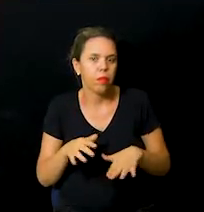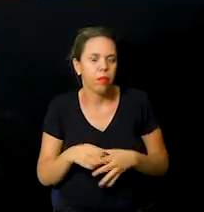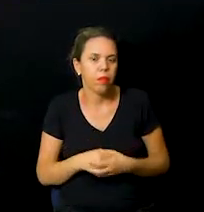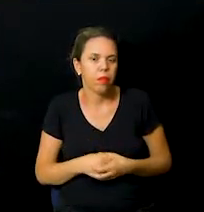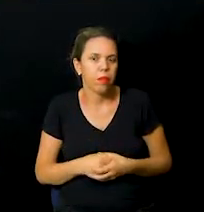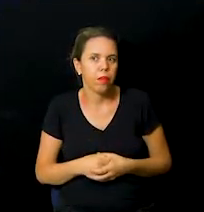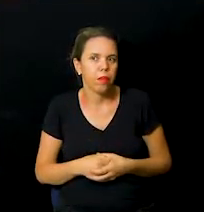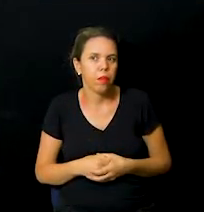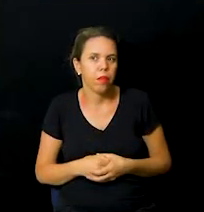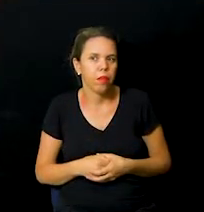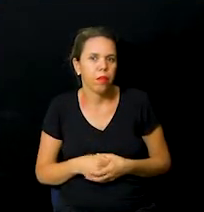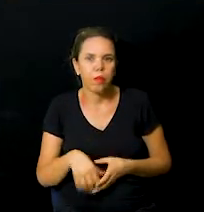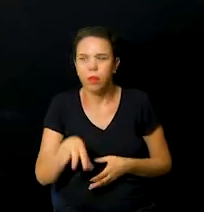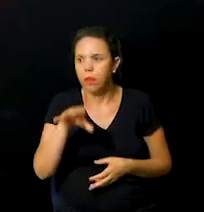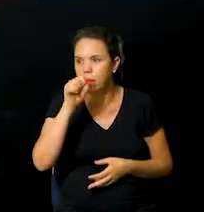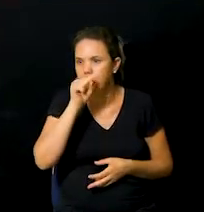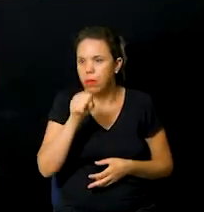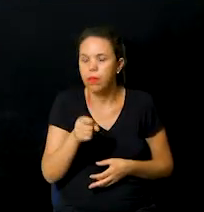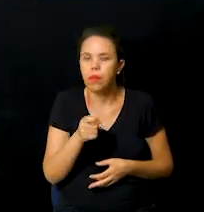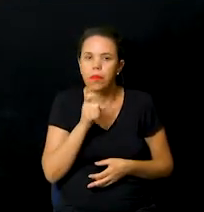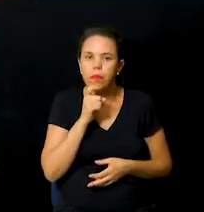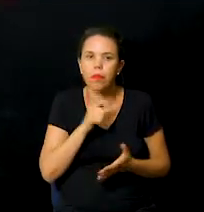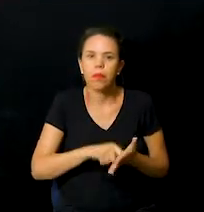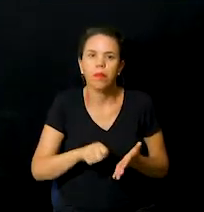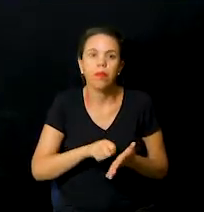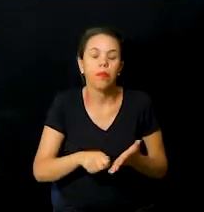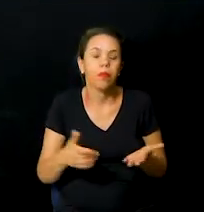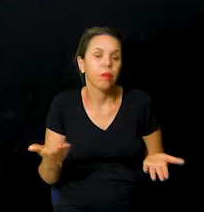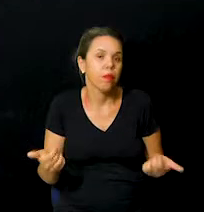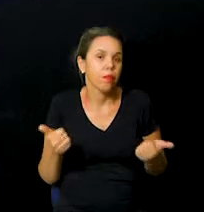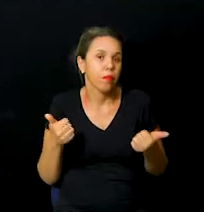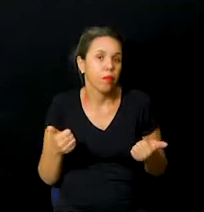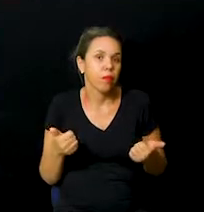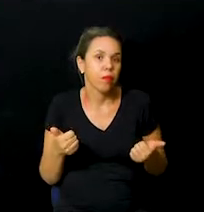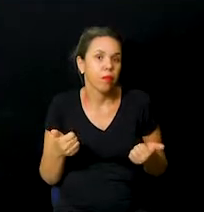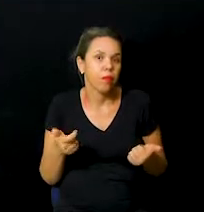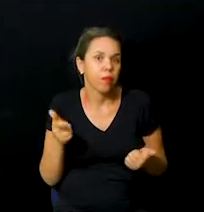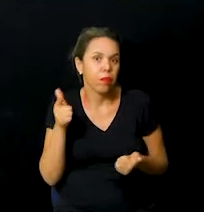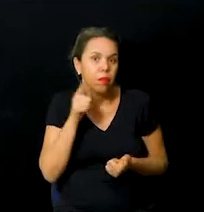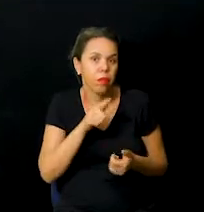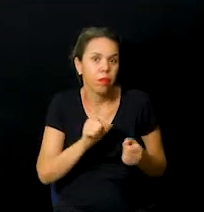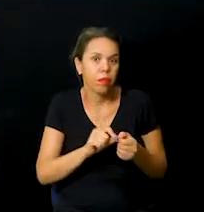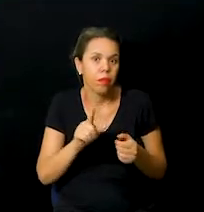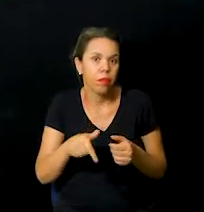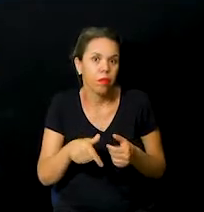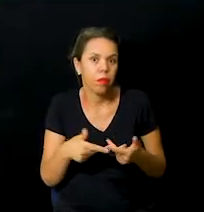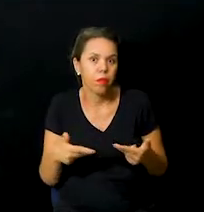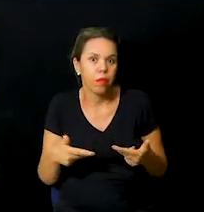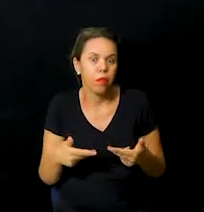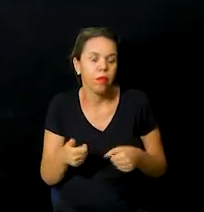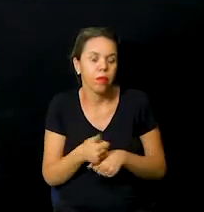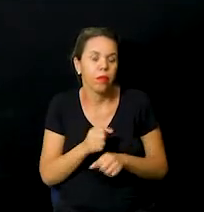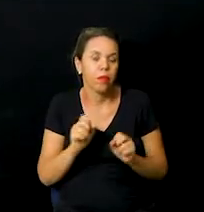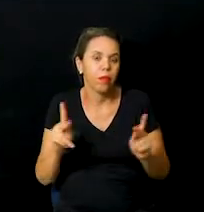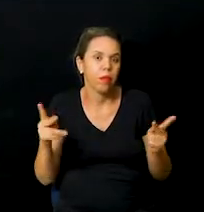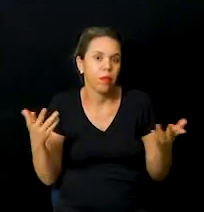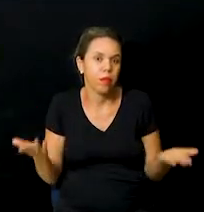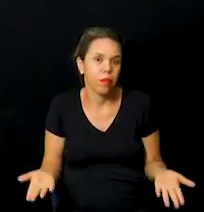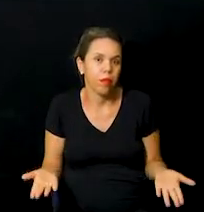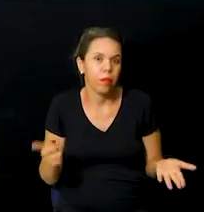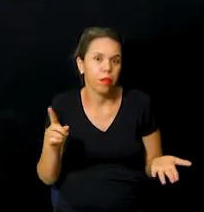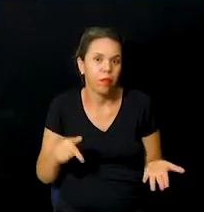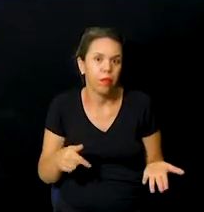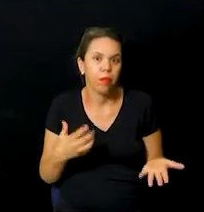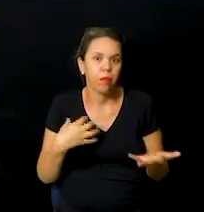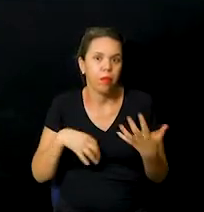estou, sei lá, mexendo no ar-condicionado ou você escrevendo. Então, assim, tá tudo bem. A gente consegue fazer múltiplas tarefas,